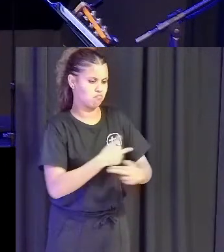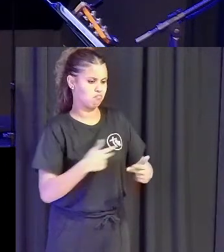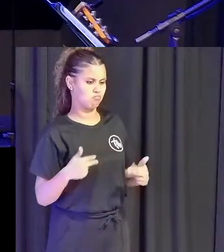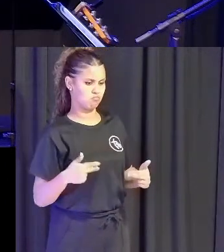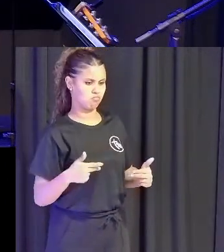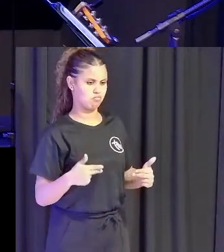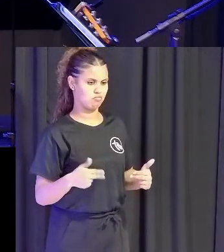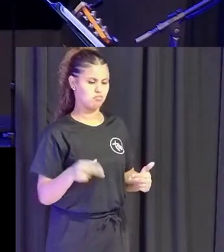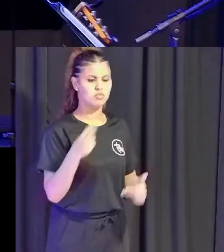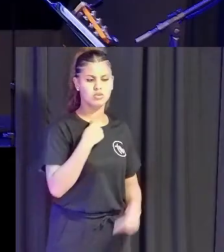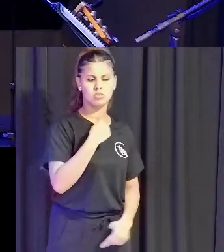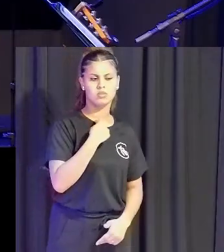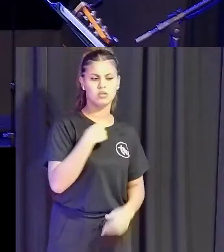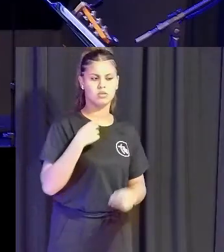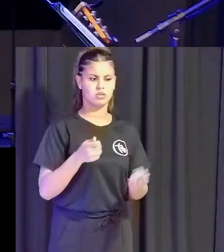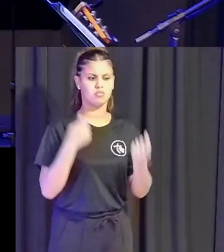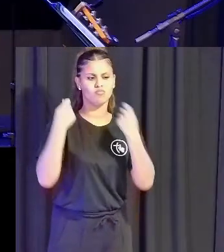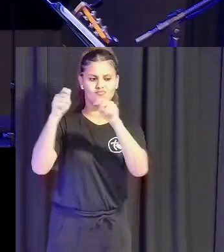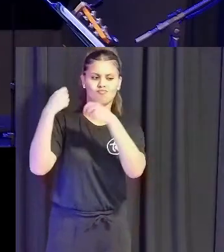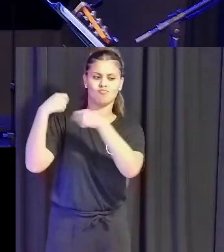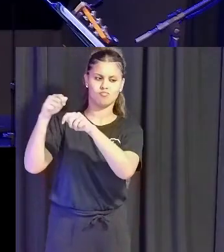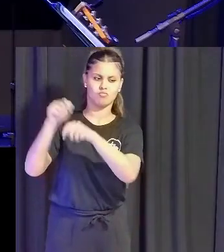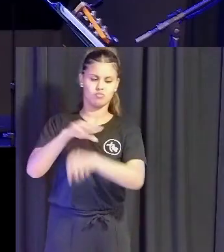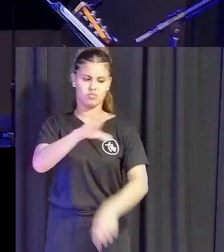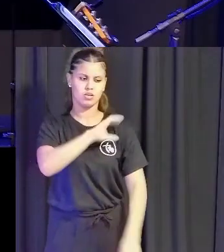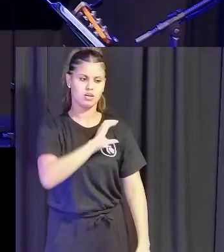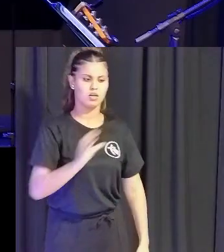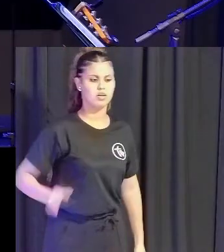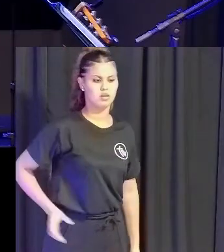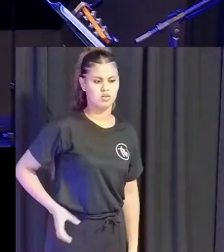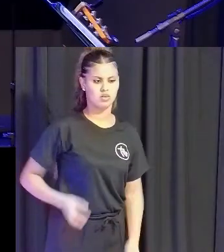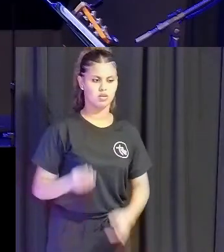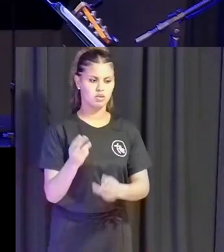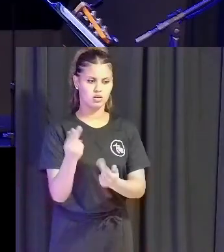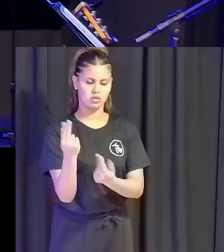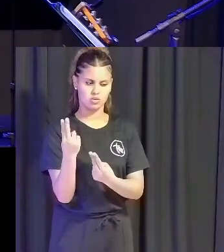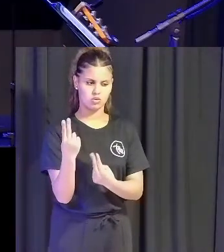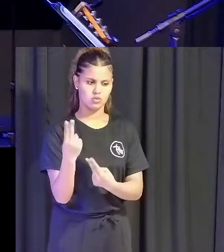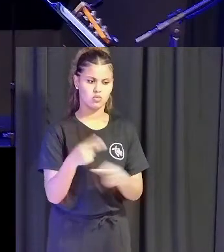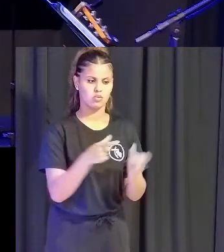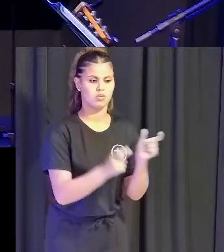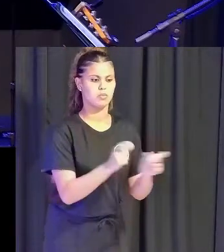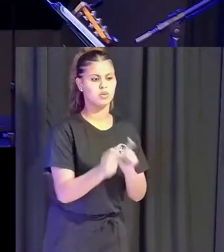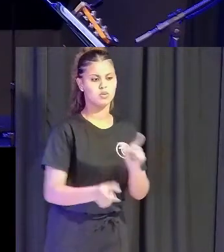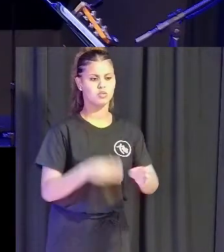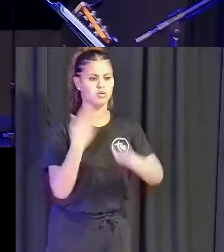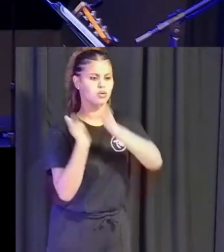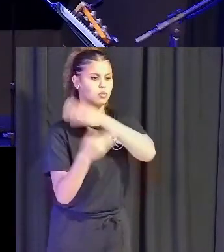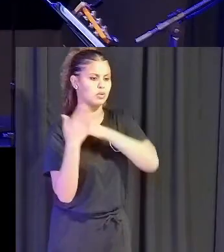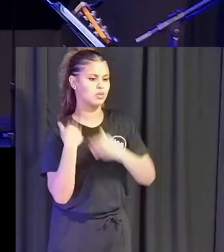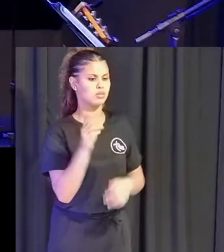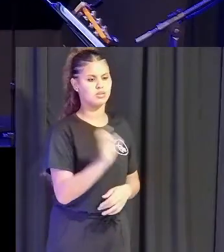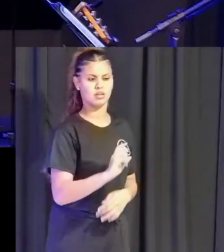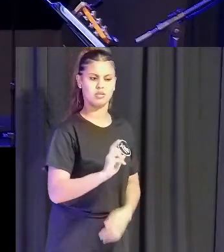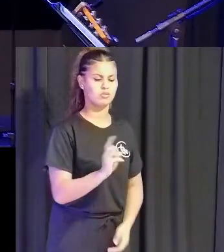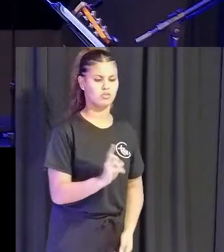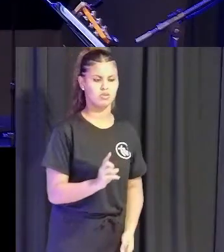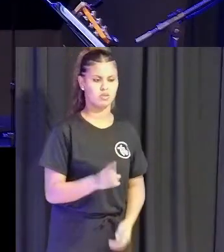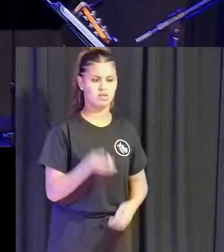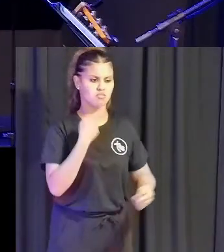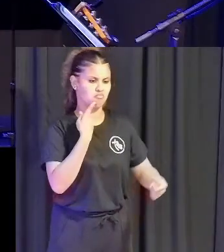deles também tentaram e pereceram pelas serpentes. Não murmureis, como também alguns deles